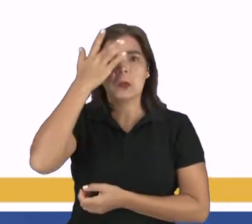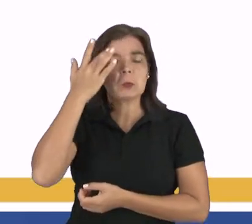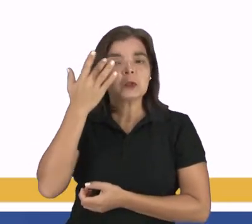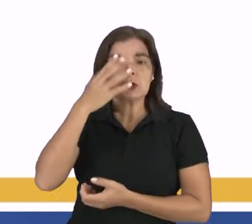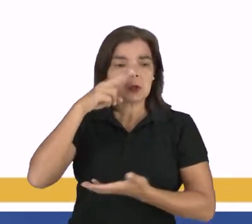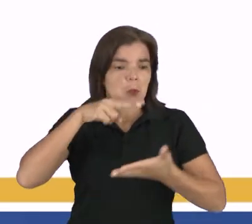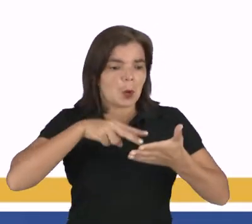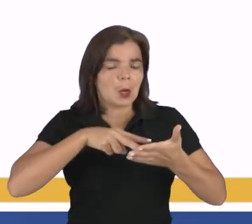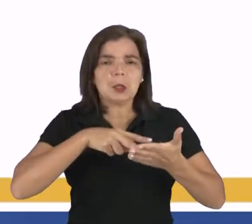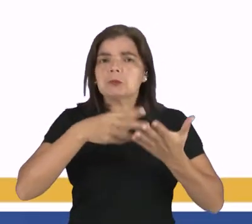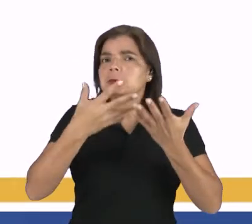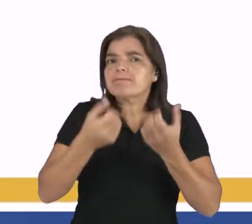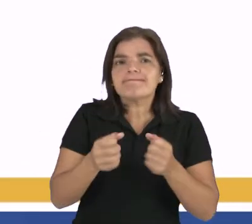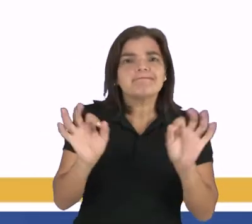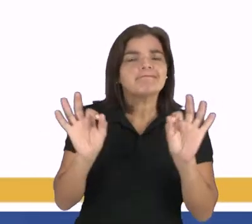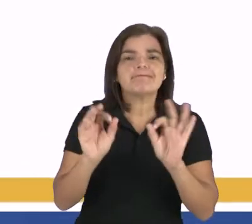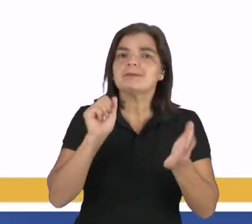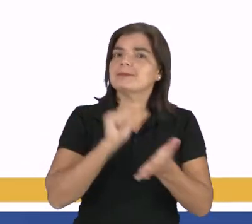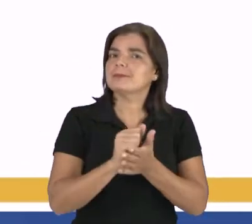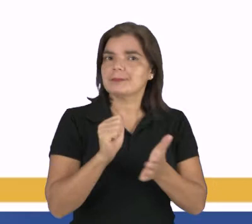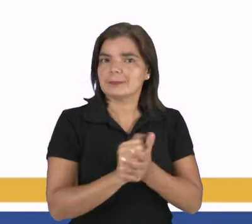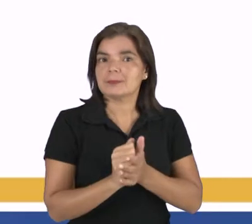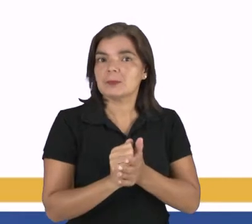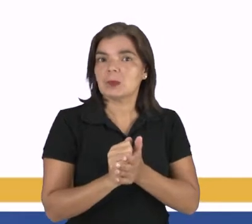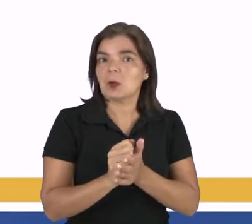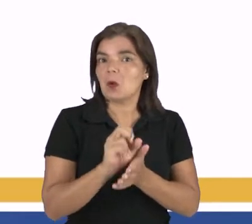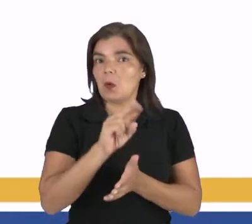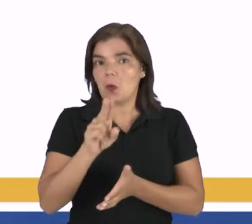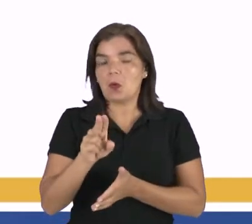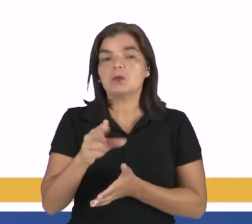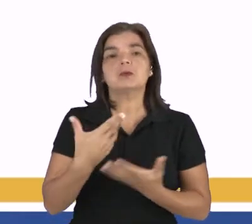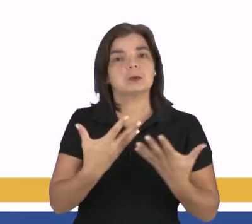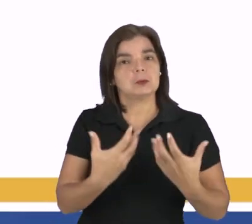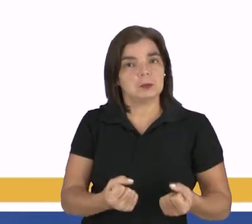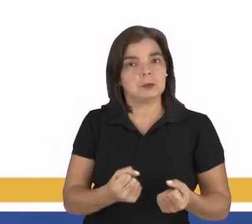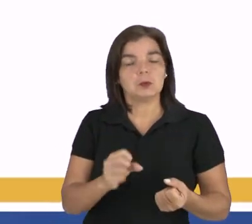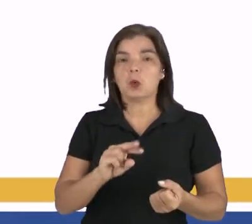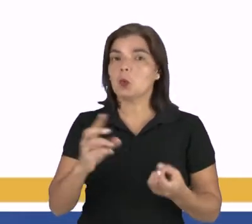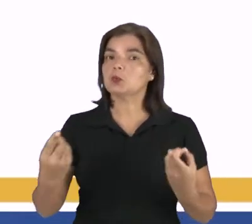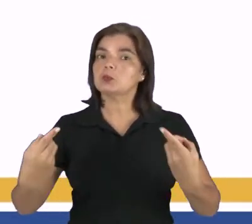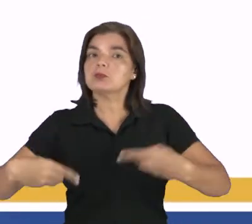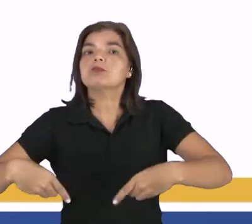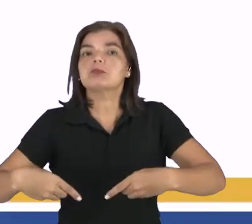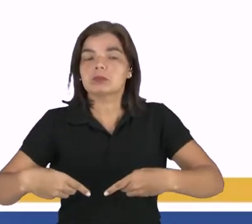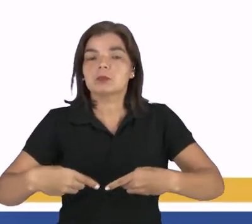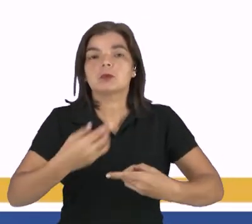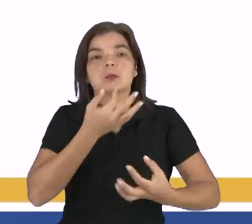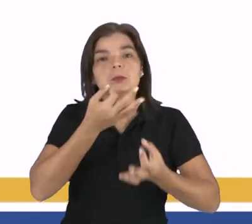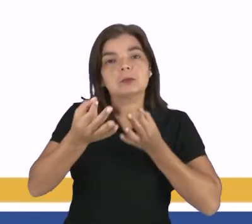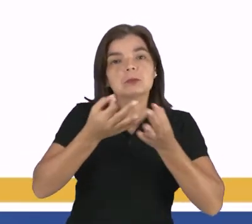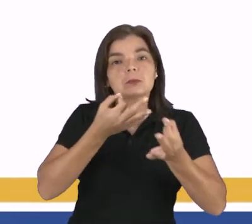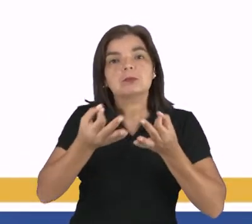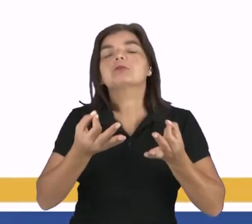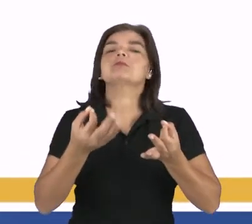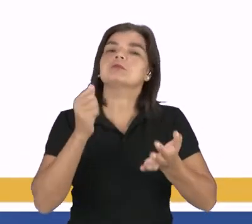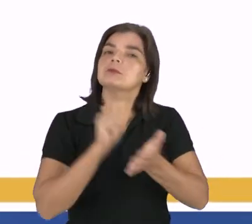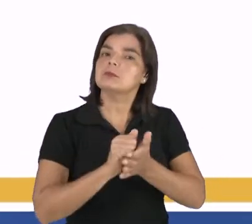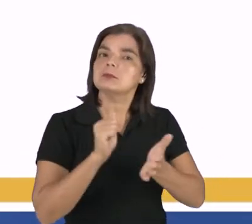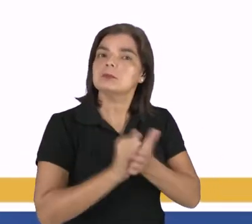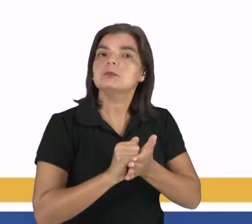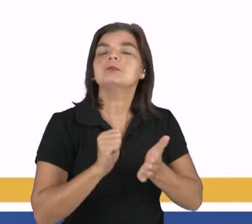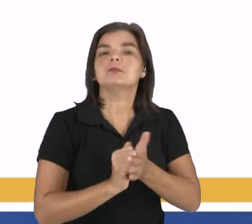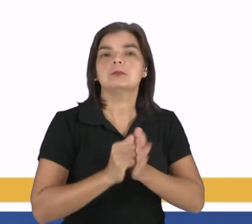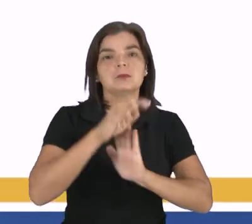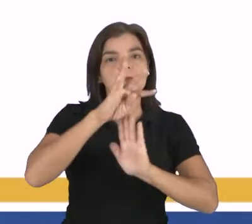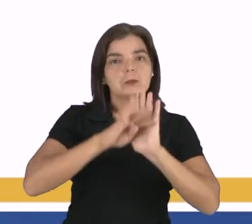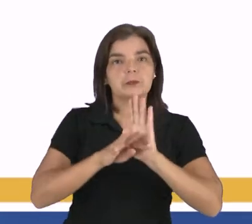convencimento do leitor do que você escreve. Então, ou você se coloca a favor ou contra os argumentos que você está colocando